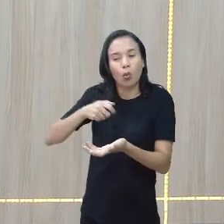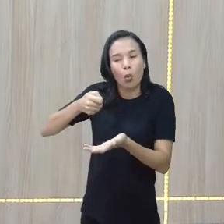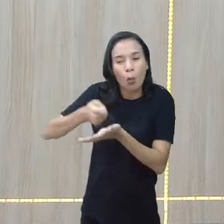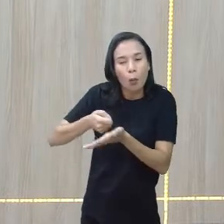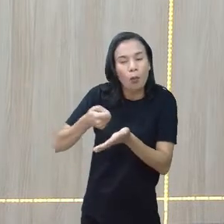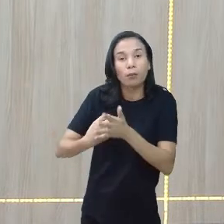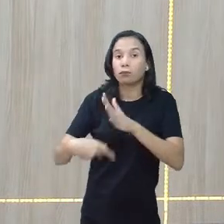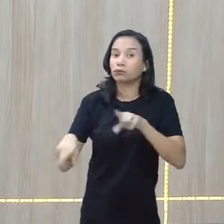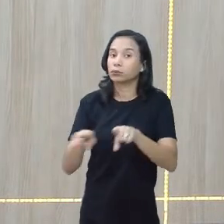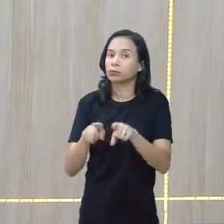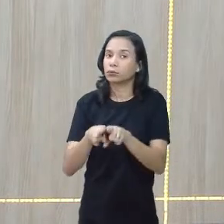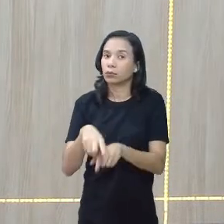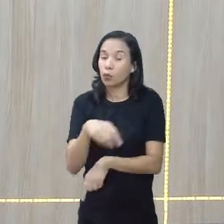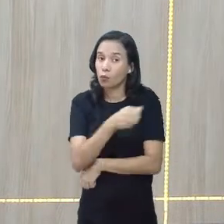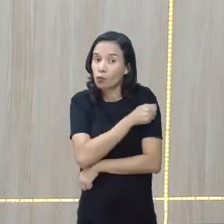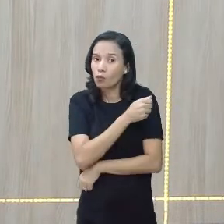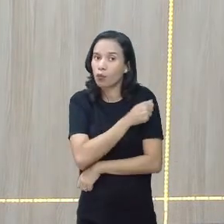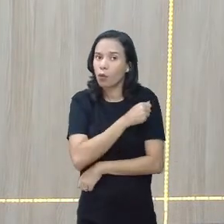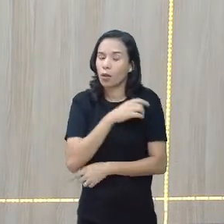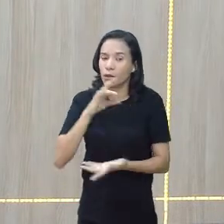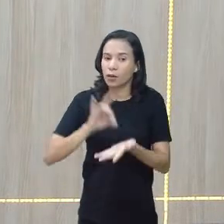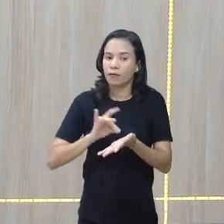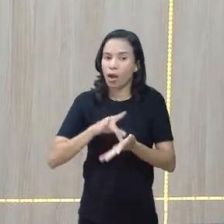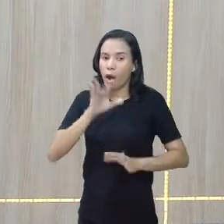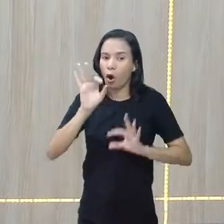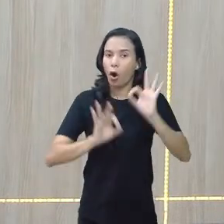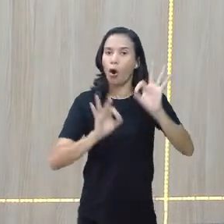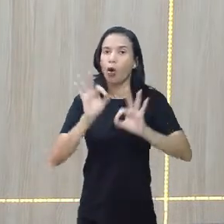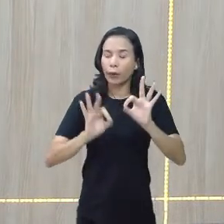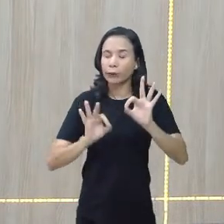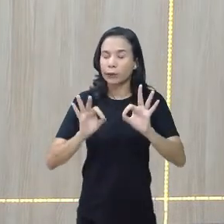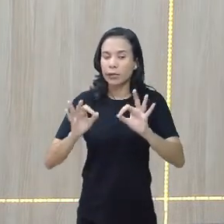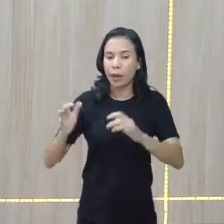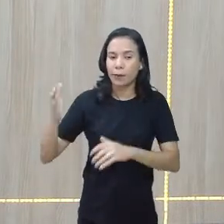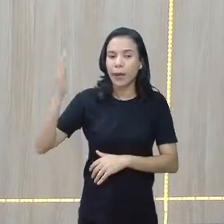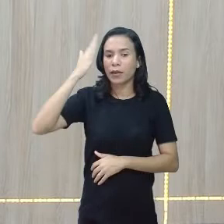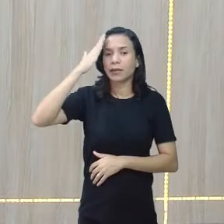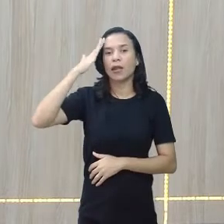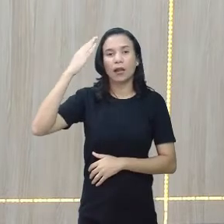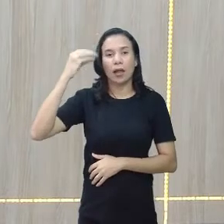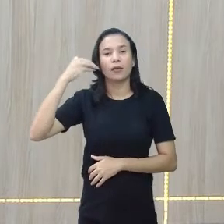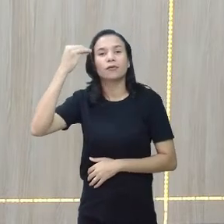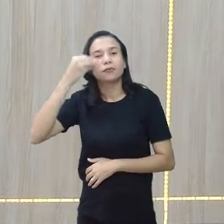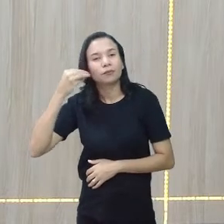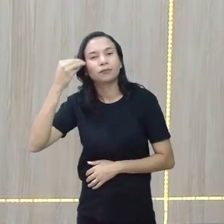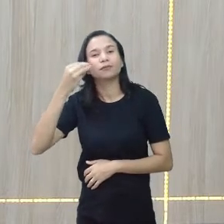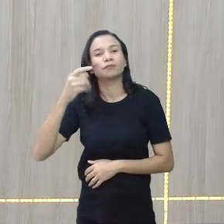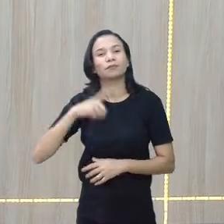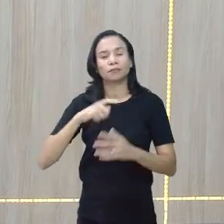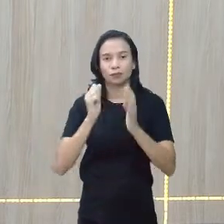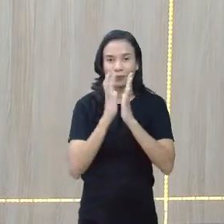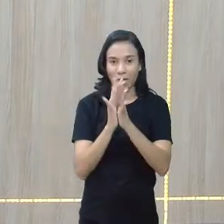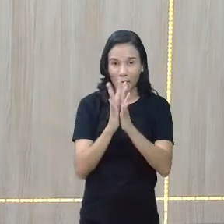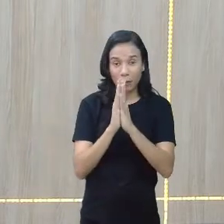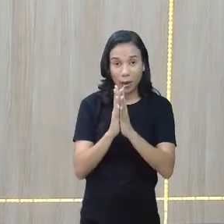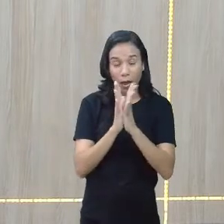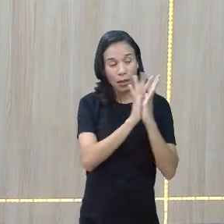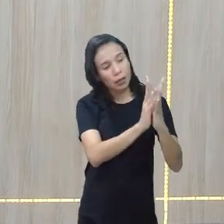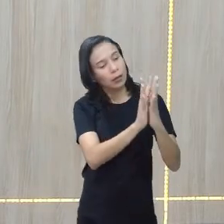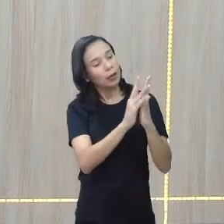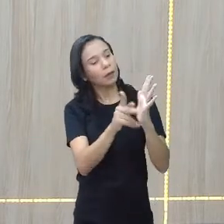onde o estudante se ordena, se organiza para poder viver a experiência daquela dinâmica, que é uma